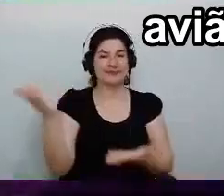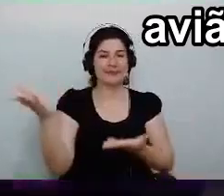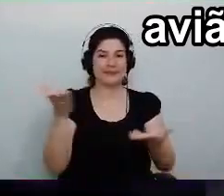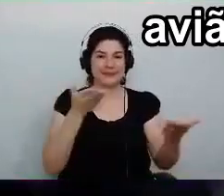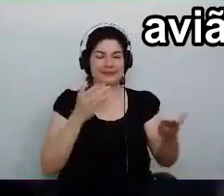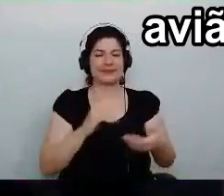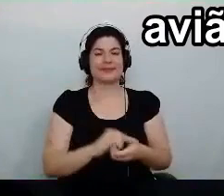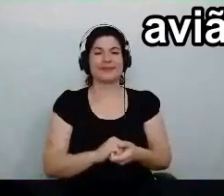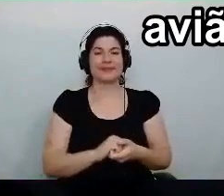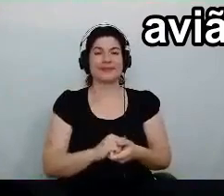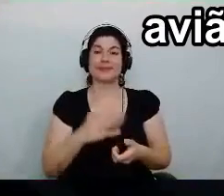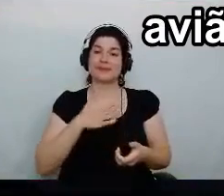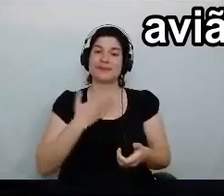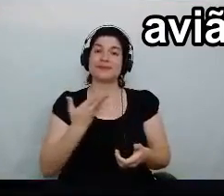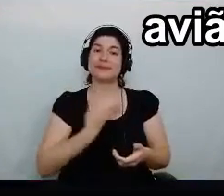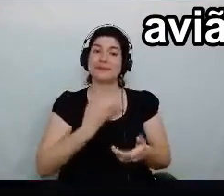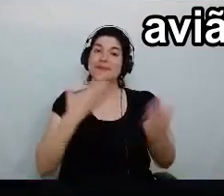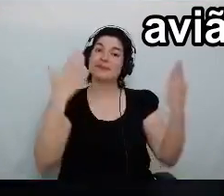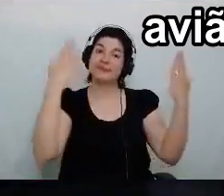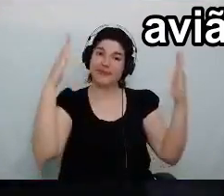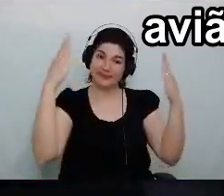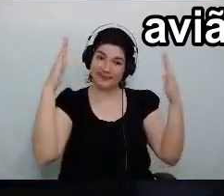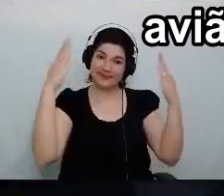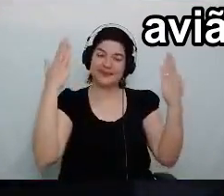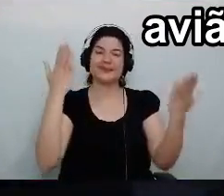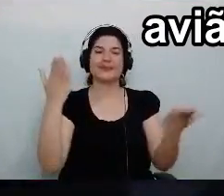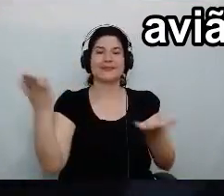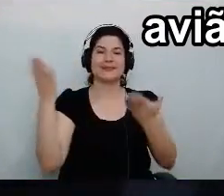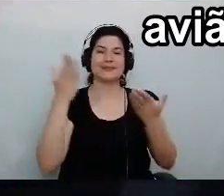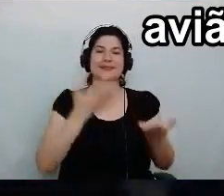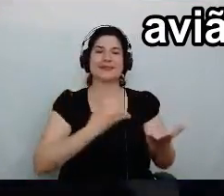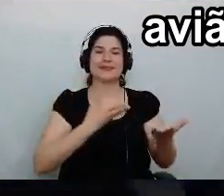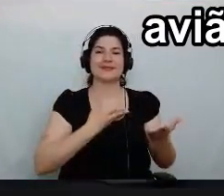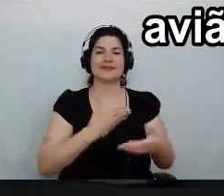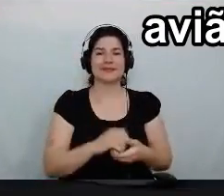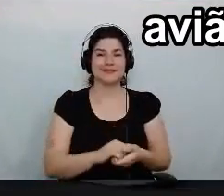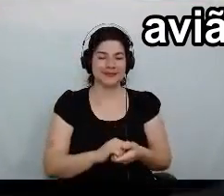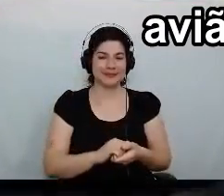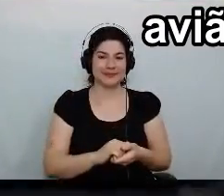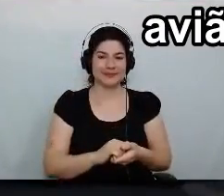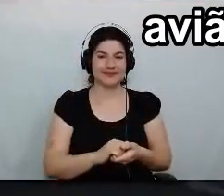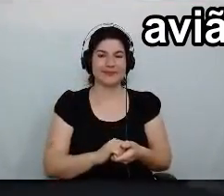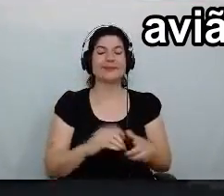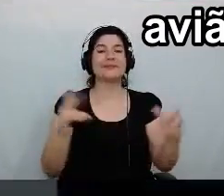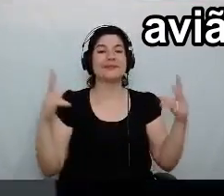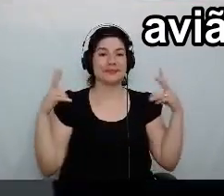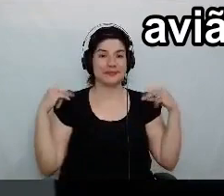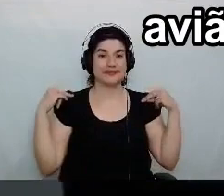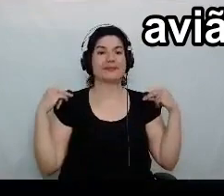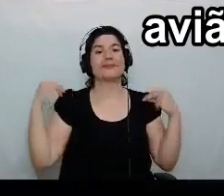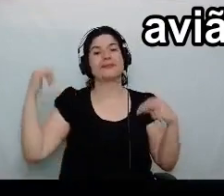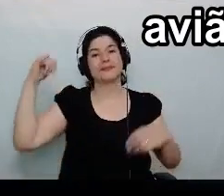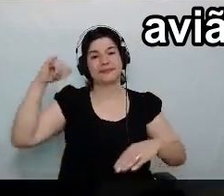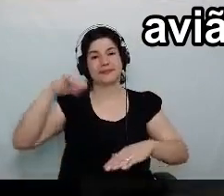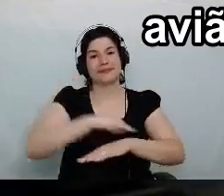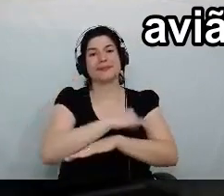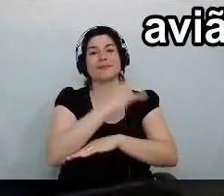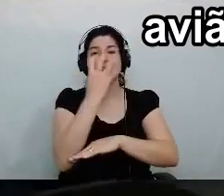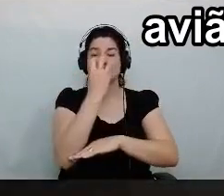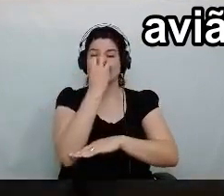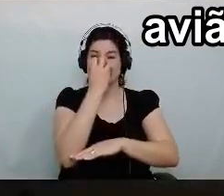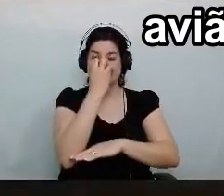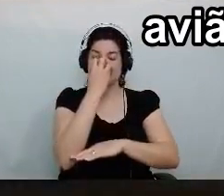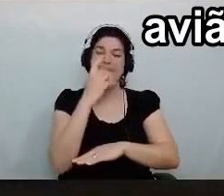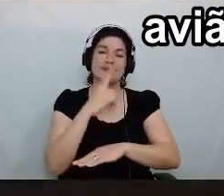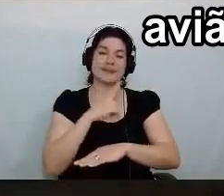Meu amigo, a salva de palmas para Zapata. Ele que é piloto de avião, palhaço, arquiteto